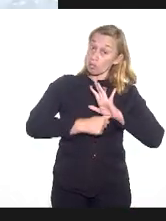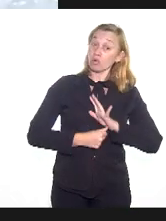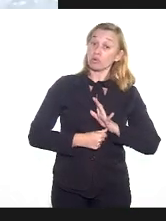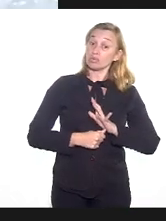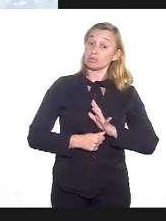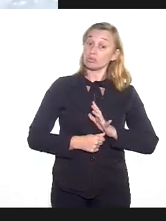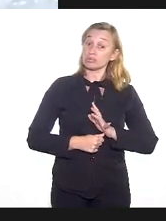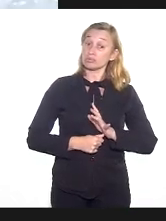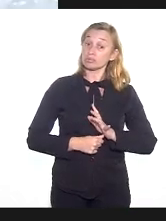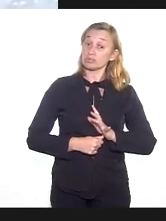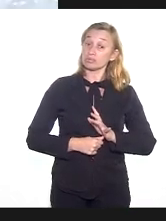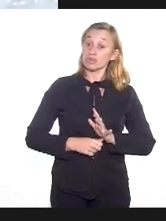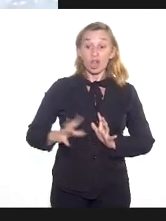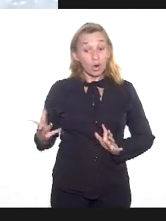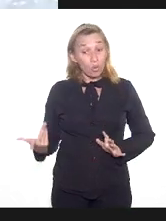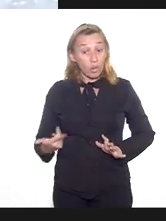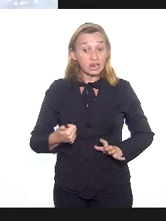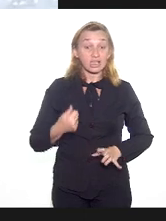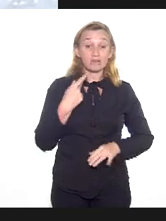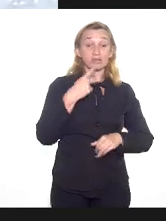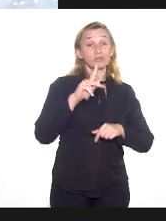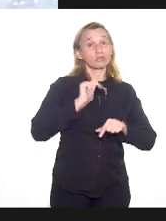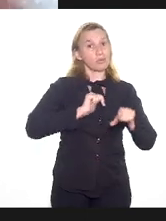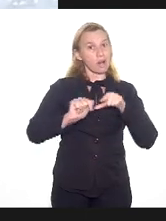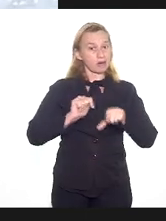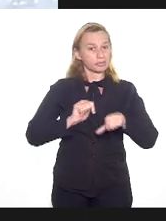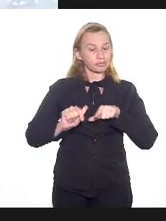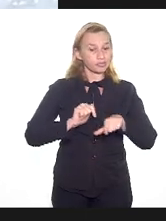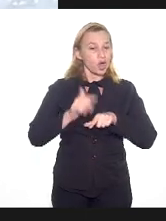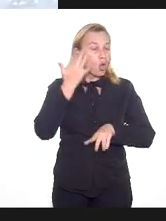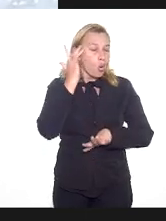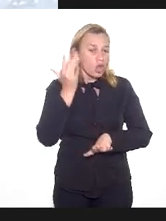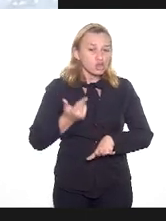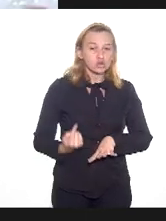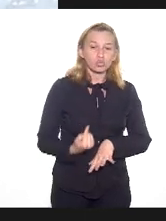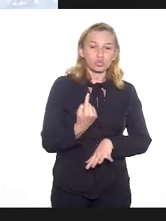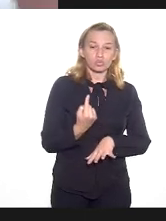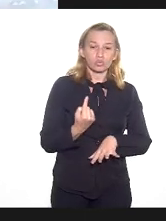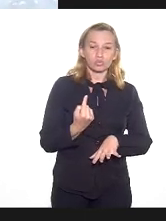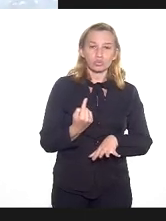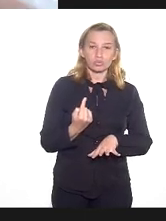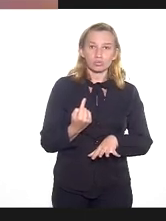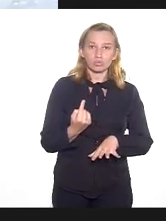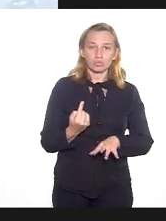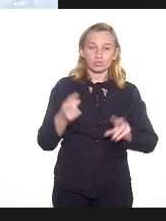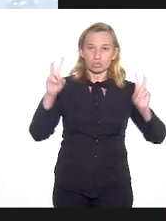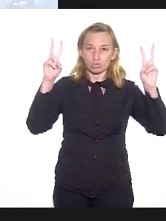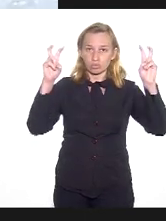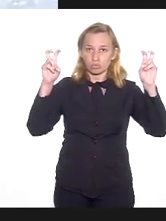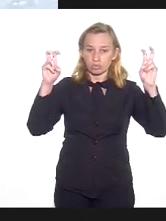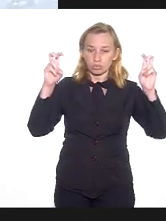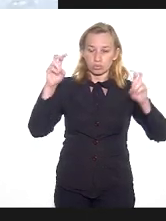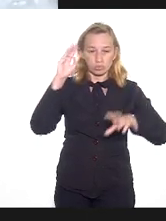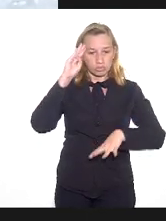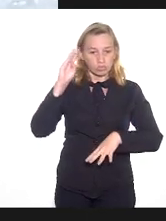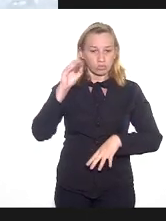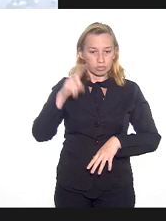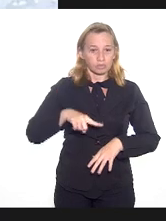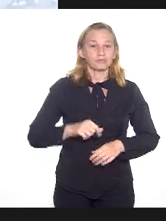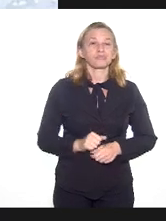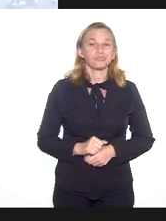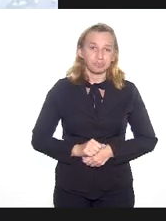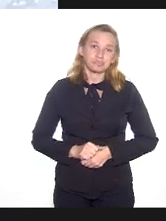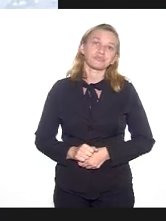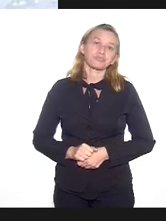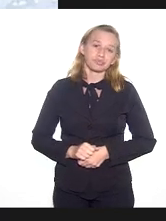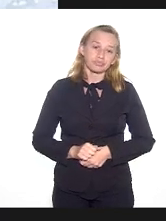sua credibilidade, do abalo à sua credibilidade. Então, acho que o único ponto mais forte de divergência seria